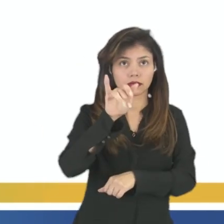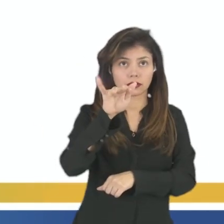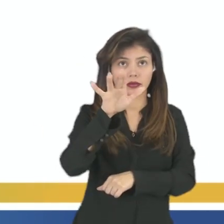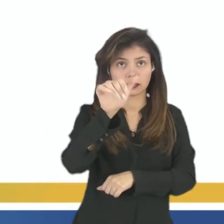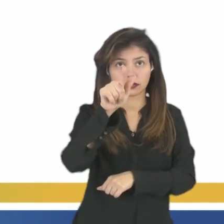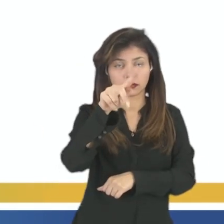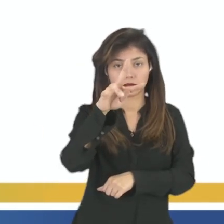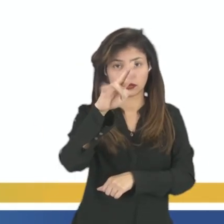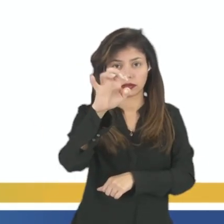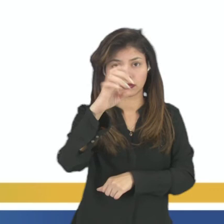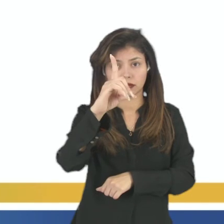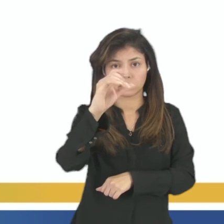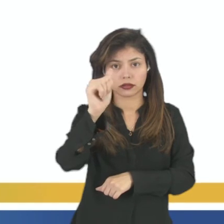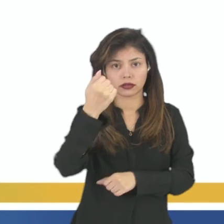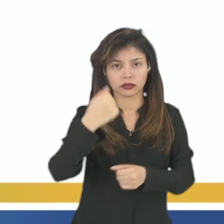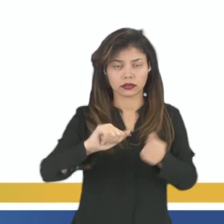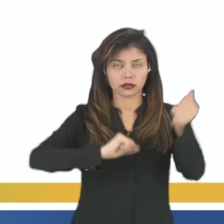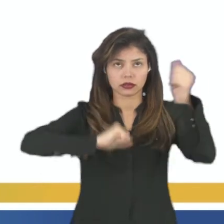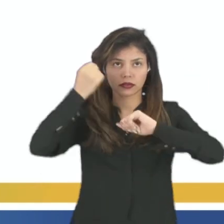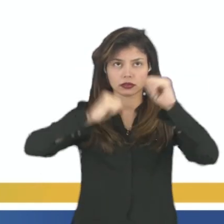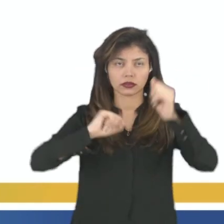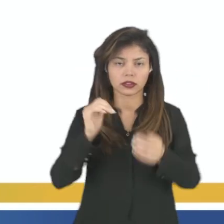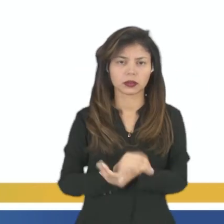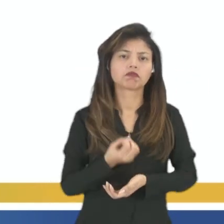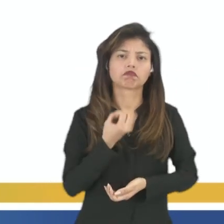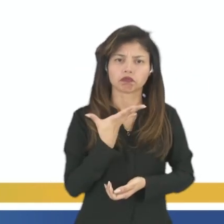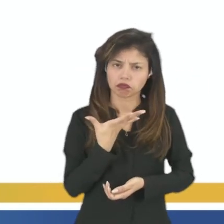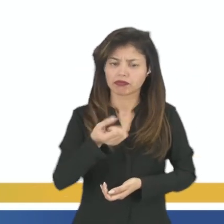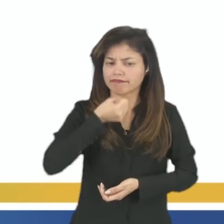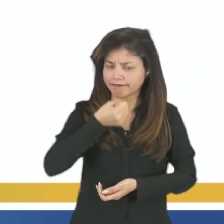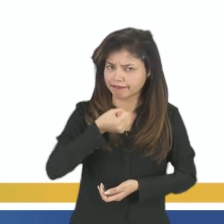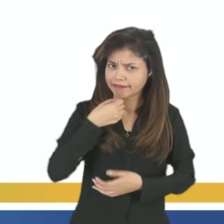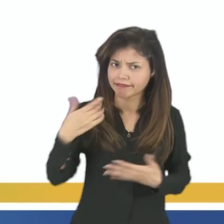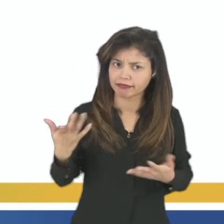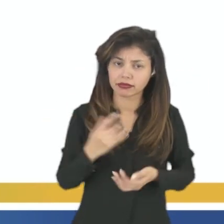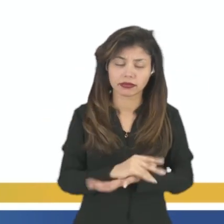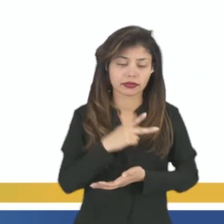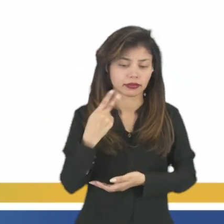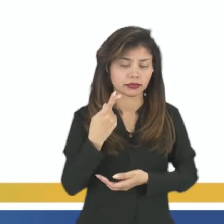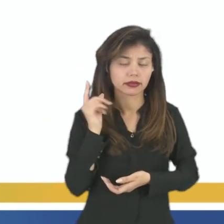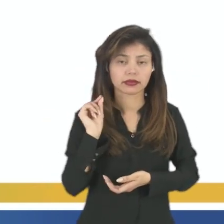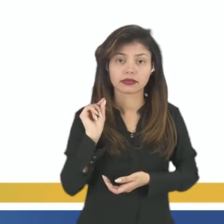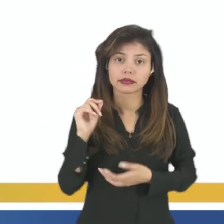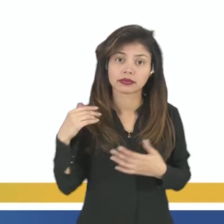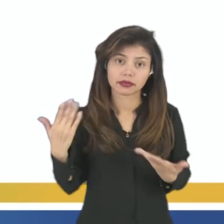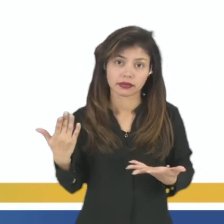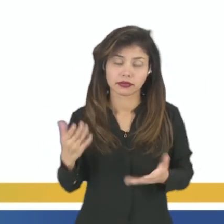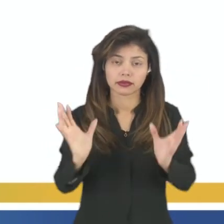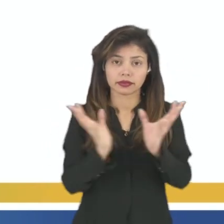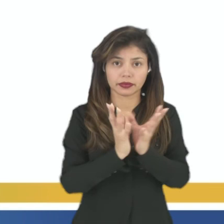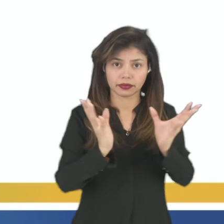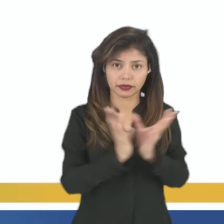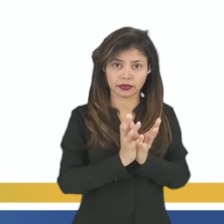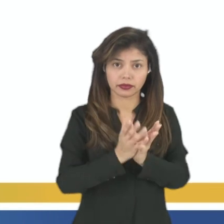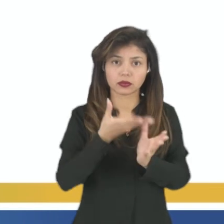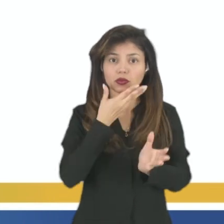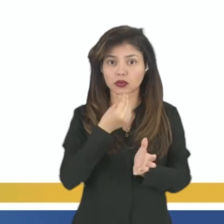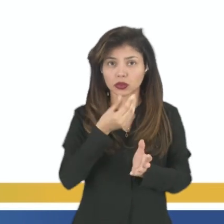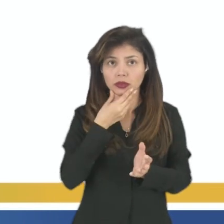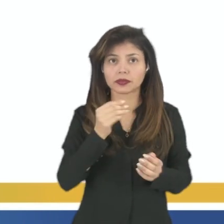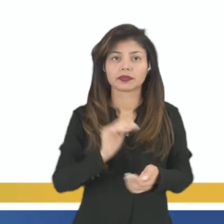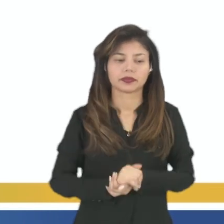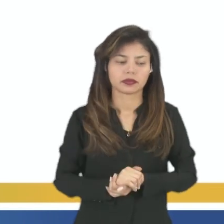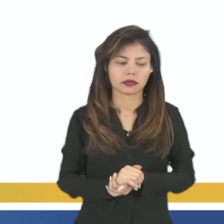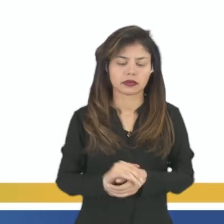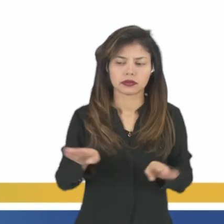da Indústria, né? Esse filme é fantástico, né? Ele é um tipo de documentário em que vai falar de um grupo de homens, né, que